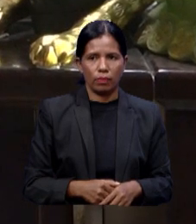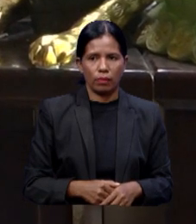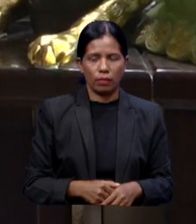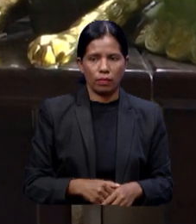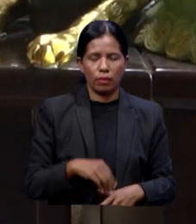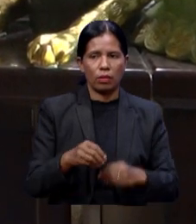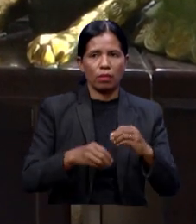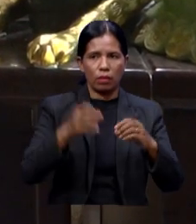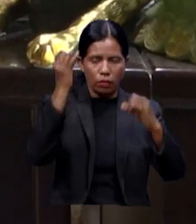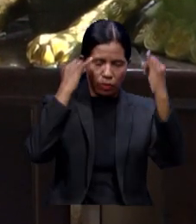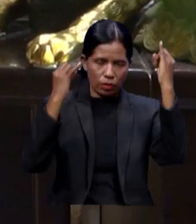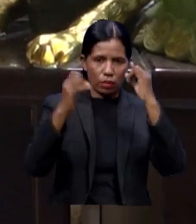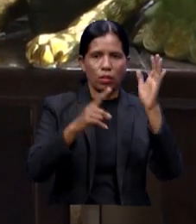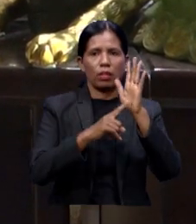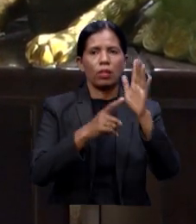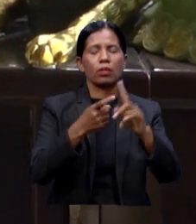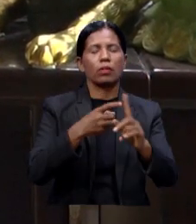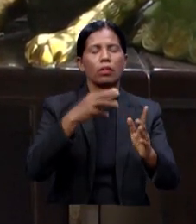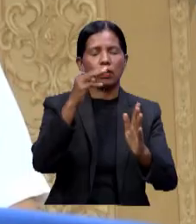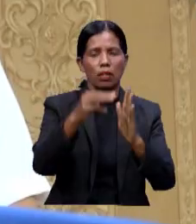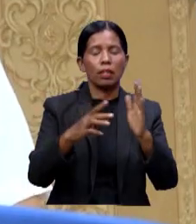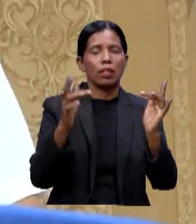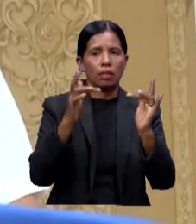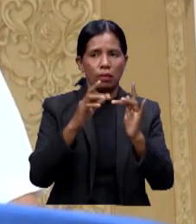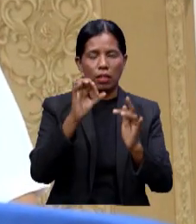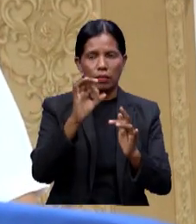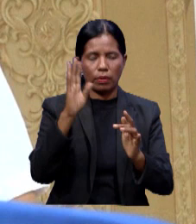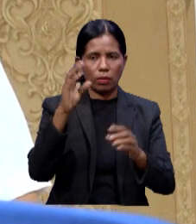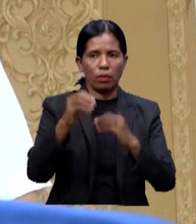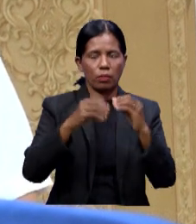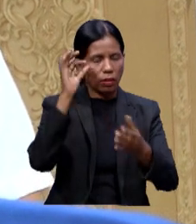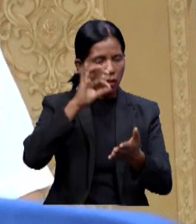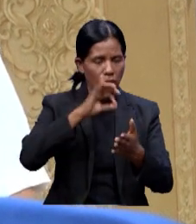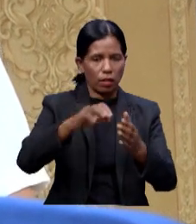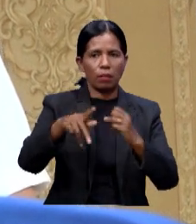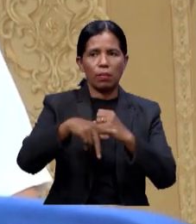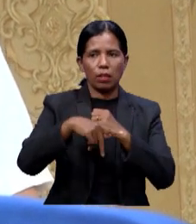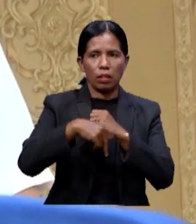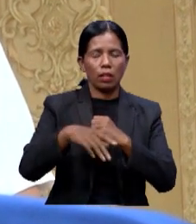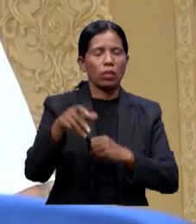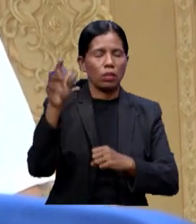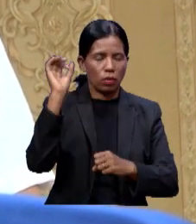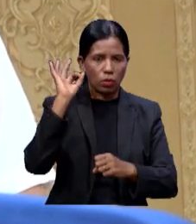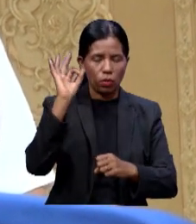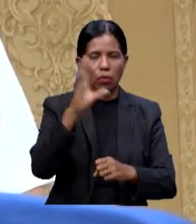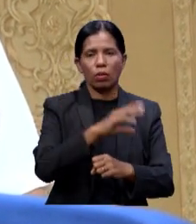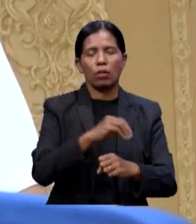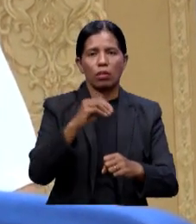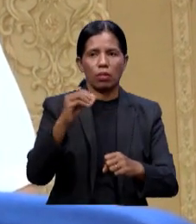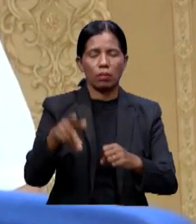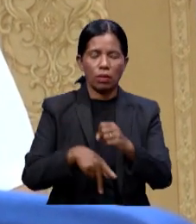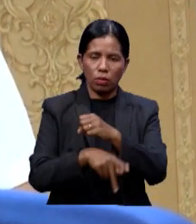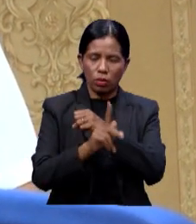Relaciona a informação na Fossai, Lewis Media Online Balloon, com o secretário-geral Partido Conto, atual ministro de Transporte e